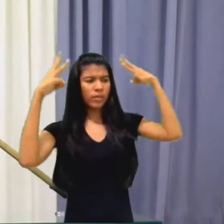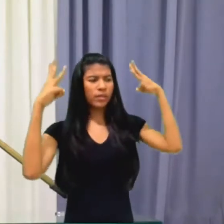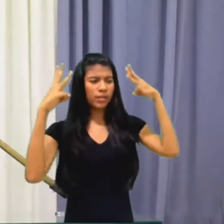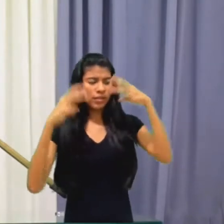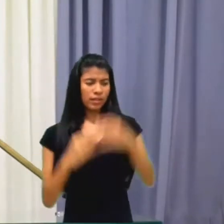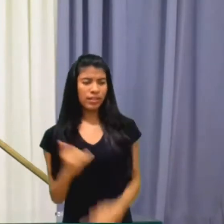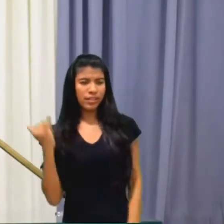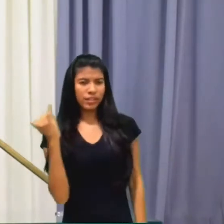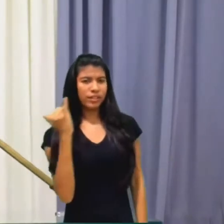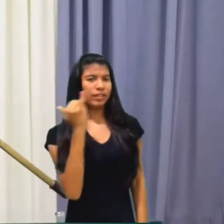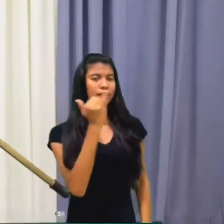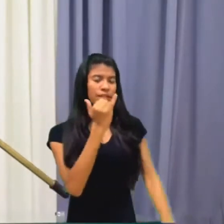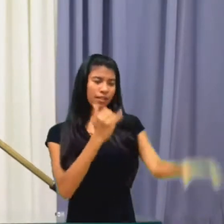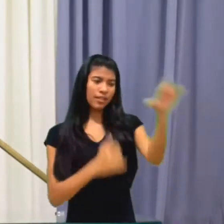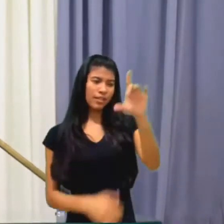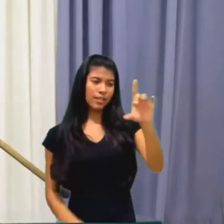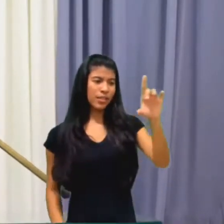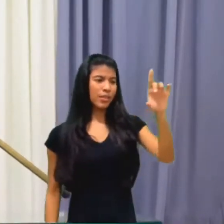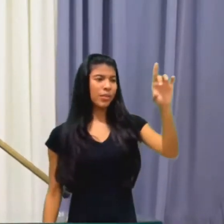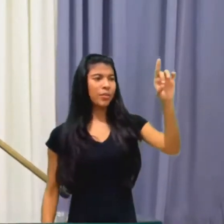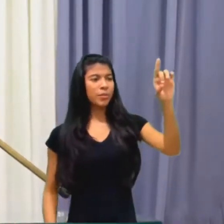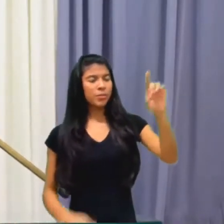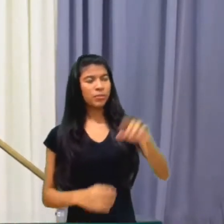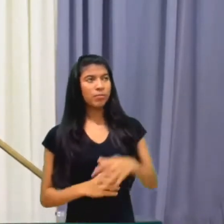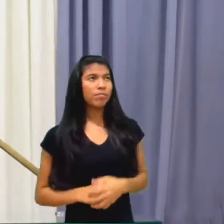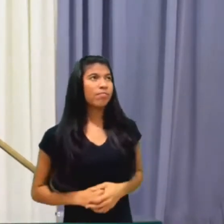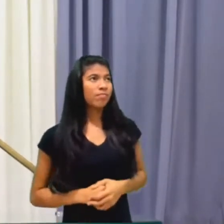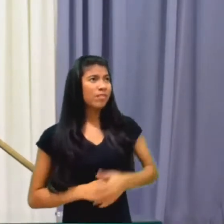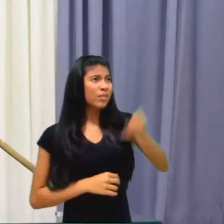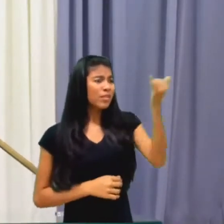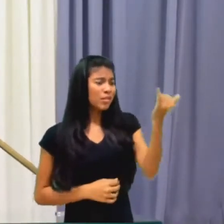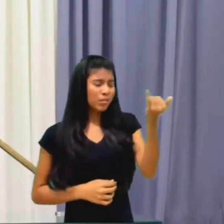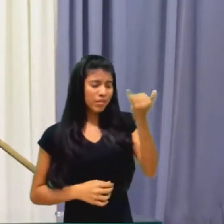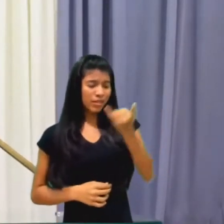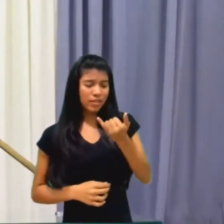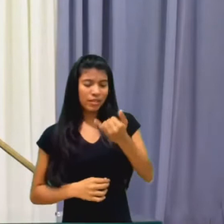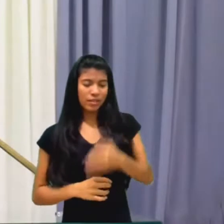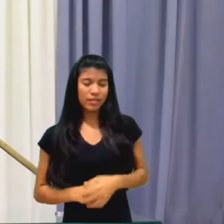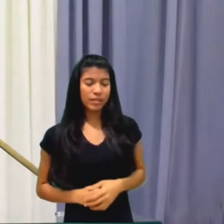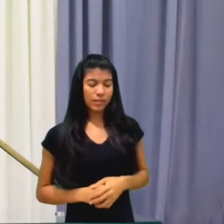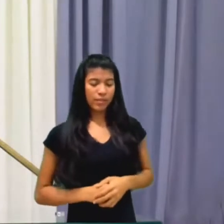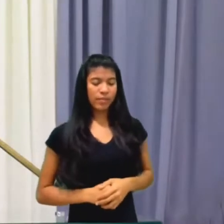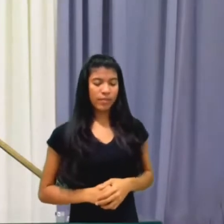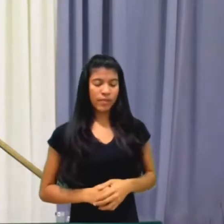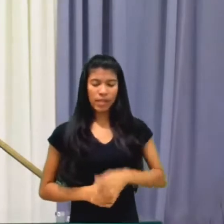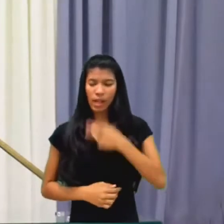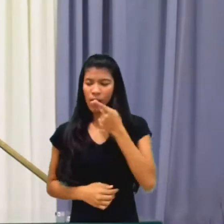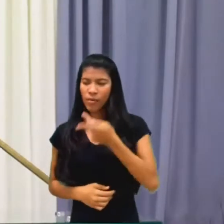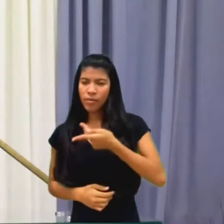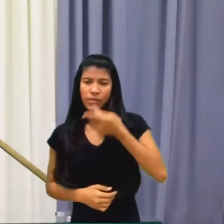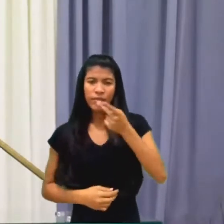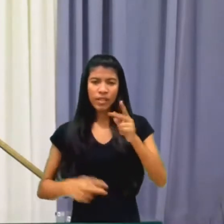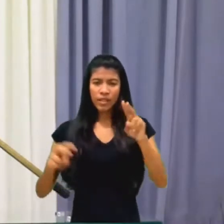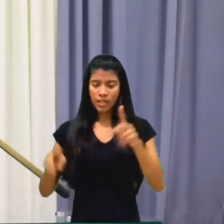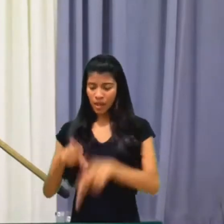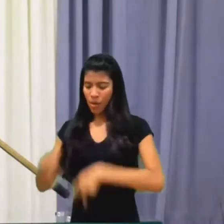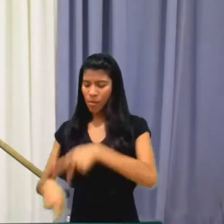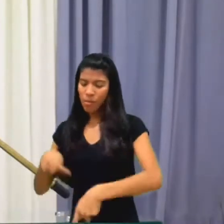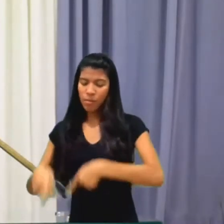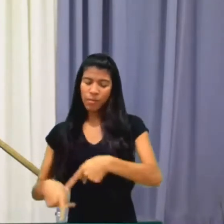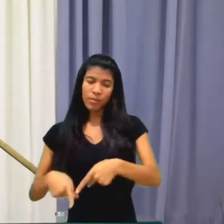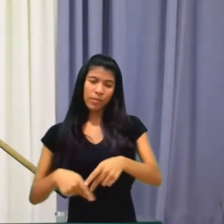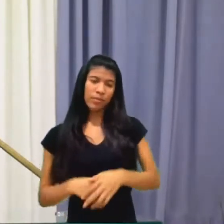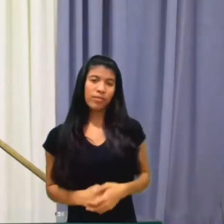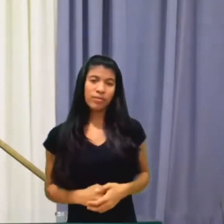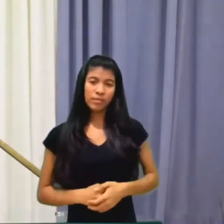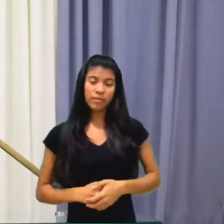Senhor: Eis que tu me dizes, faz subir a este povo, porém não me fazes saber a quem hás